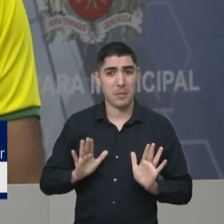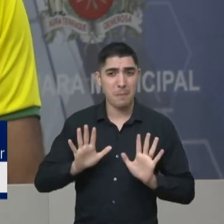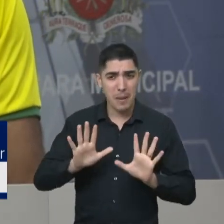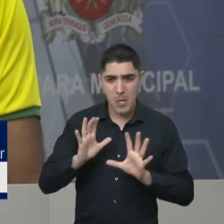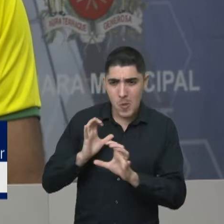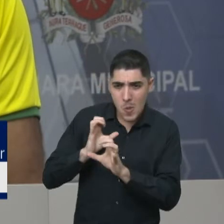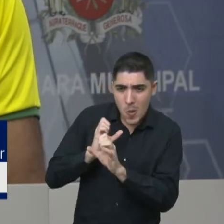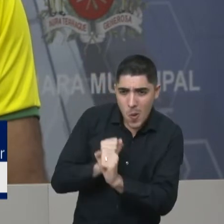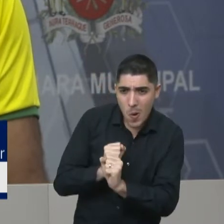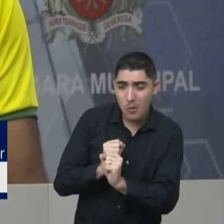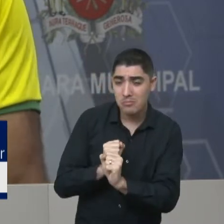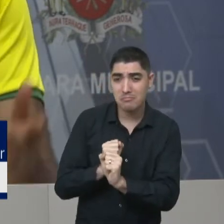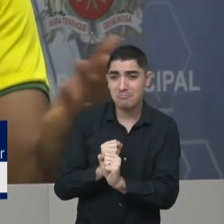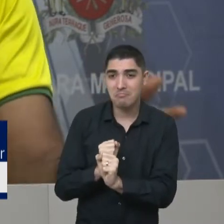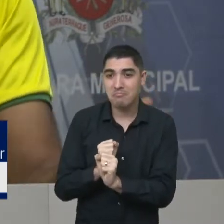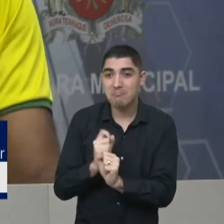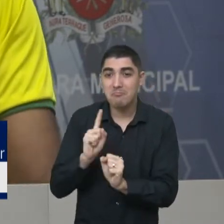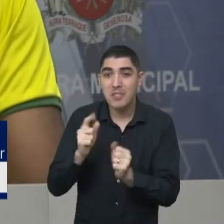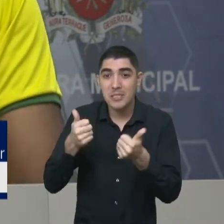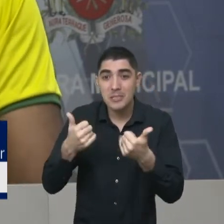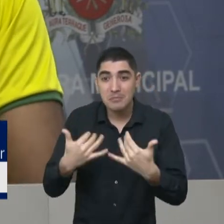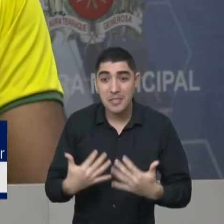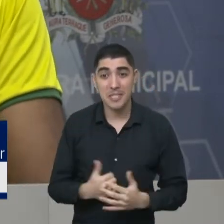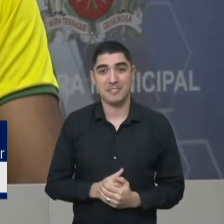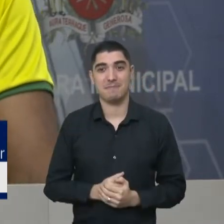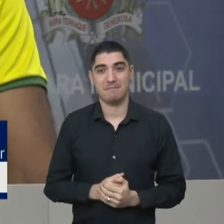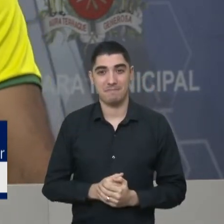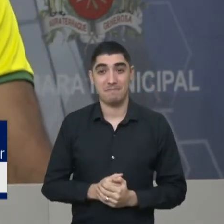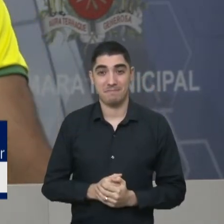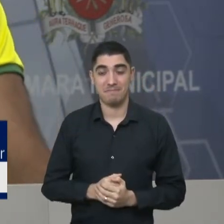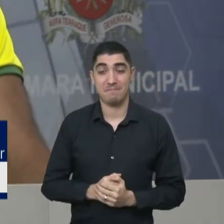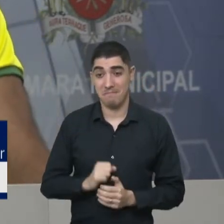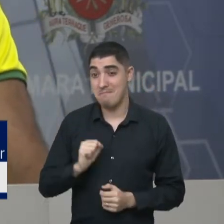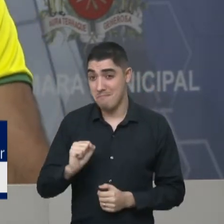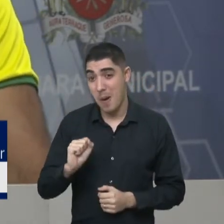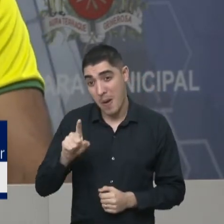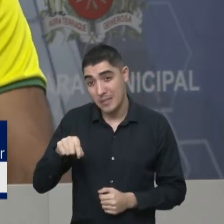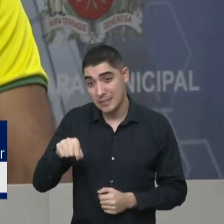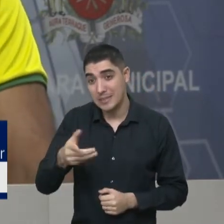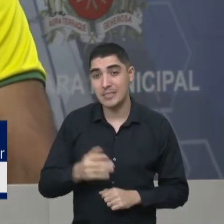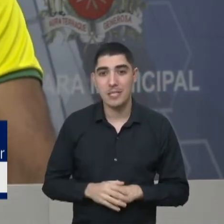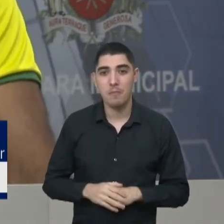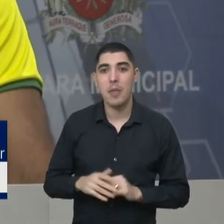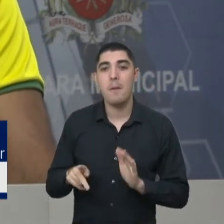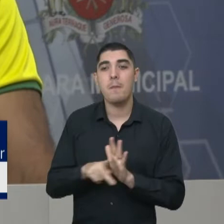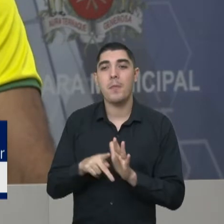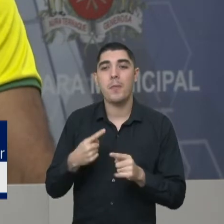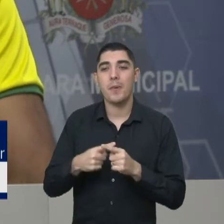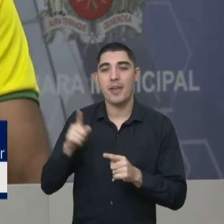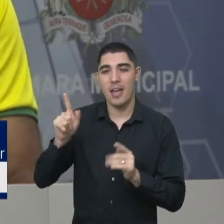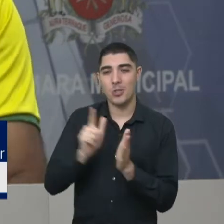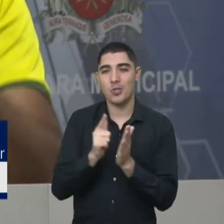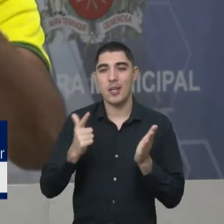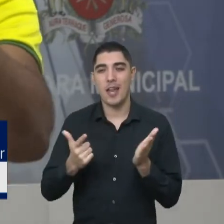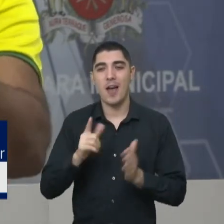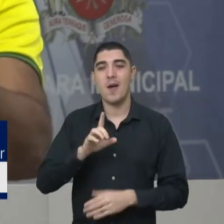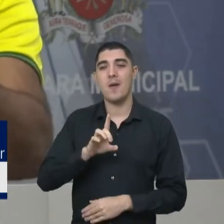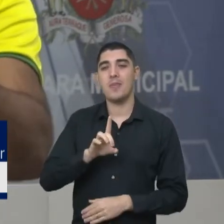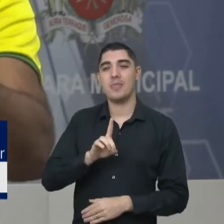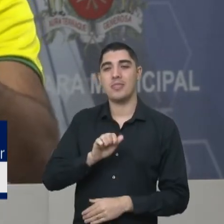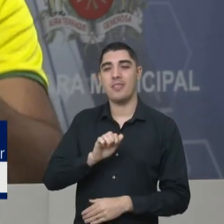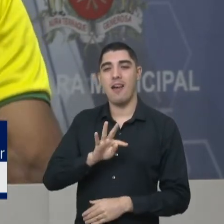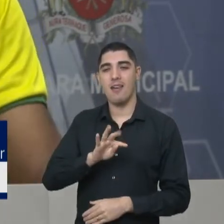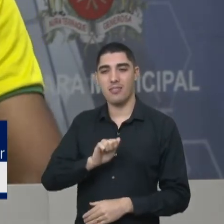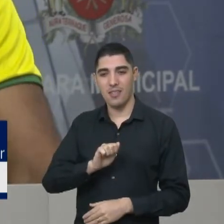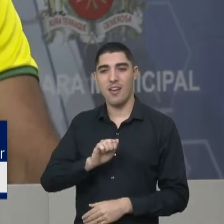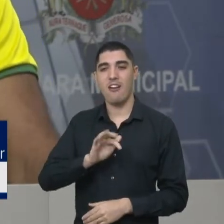isso. Pode ser, não é? Porque o Databolha, até agora, inclusive, continua